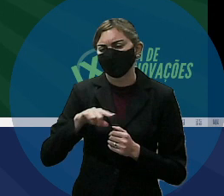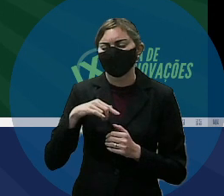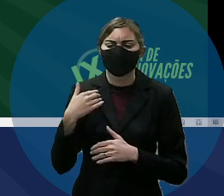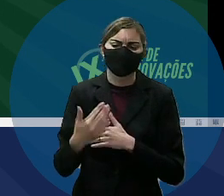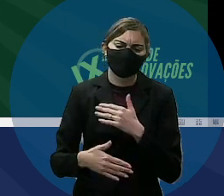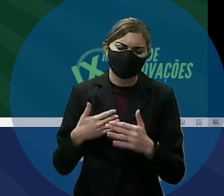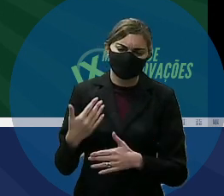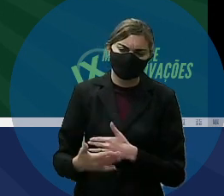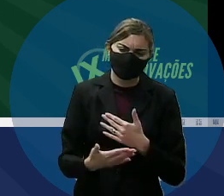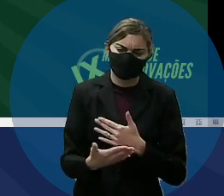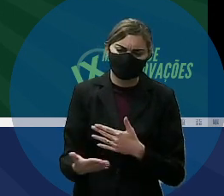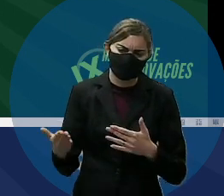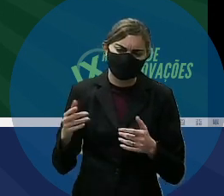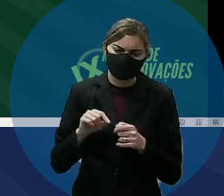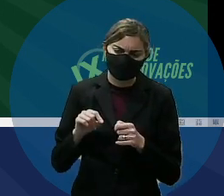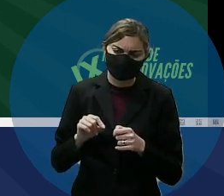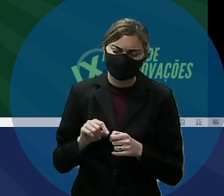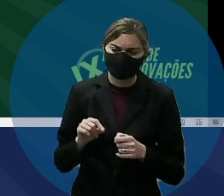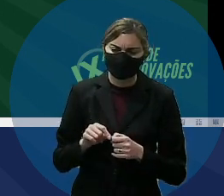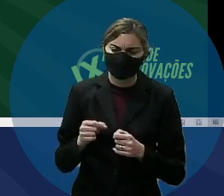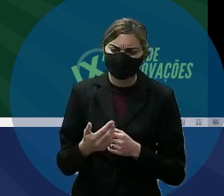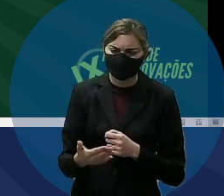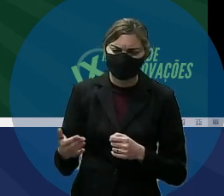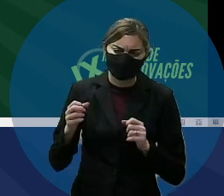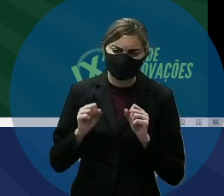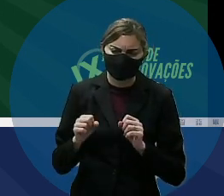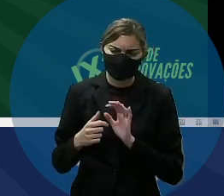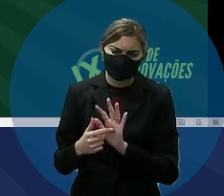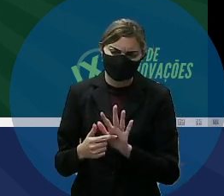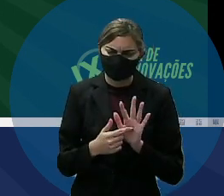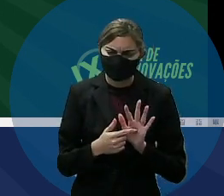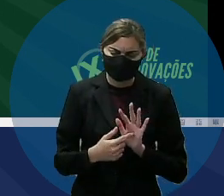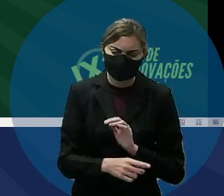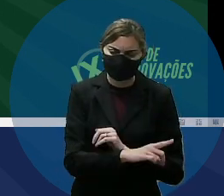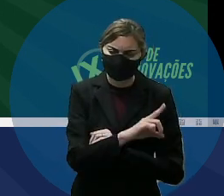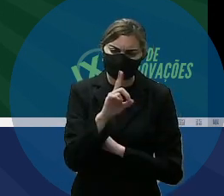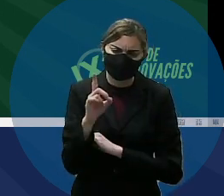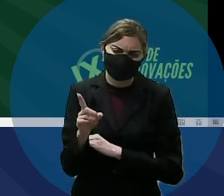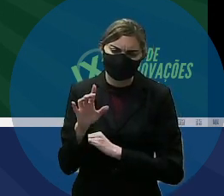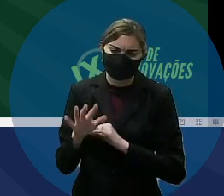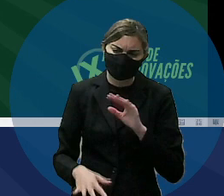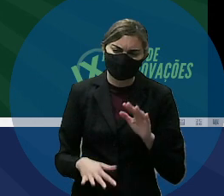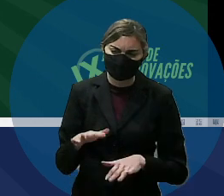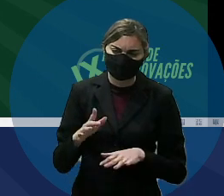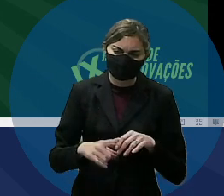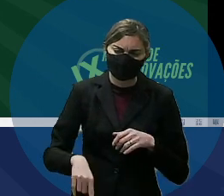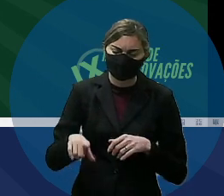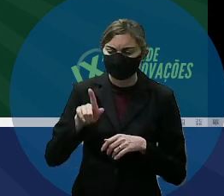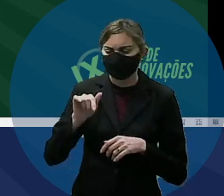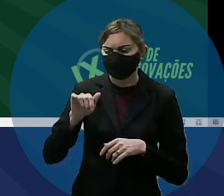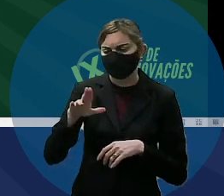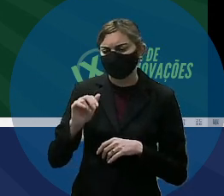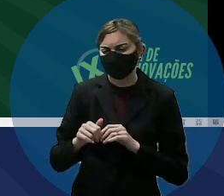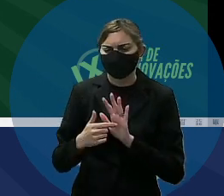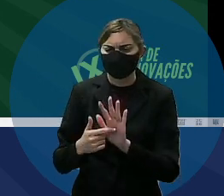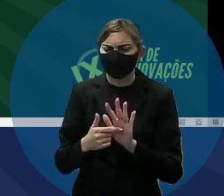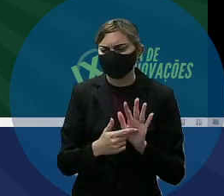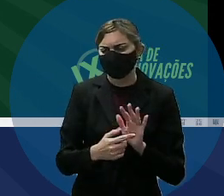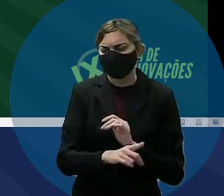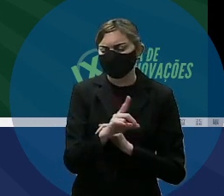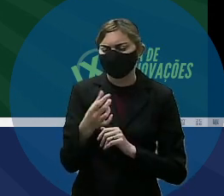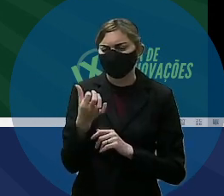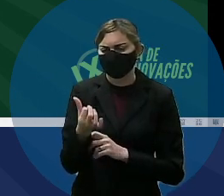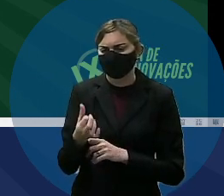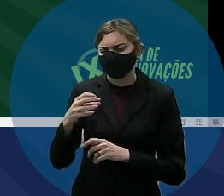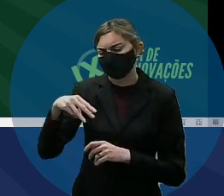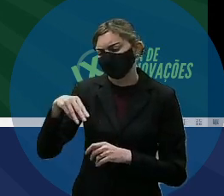isso, produziram, para poder apresentar no dia. Geralmente, a nossa gincana ela é apresentada no dia 6 de maio,